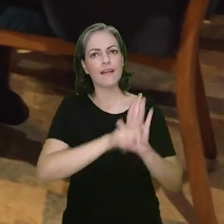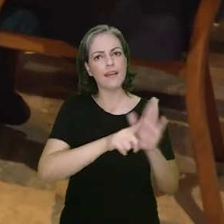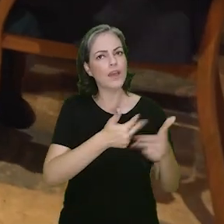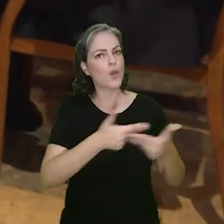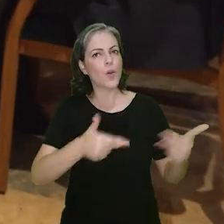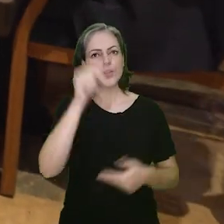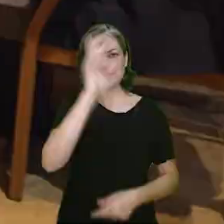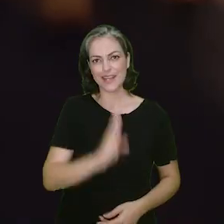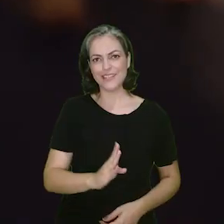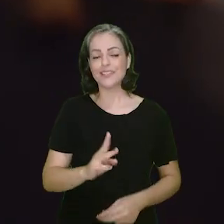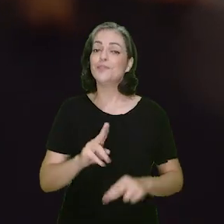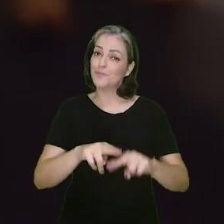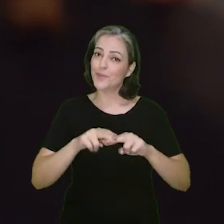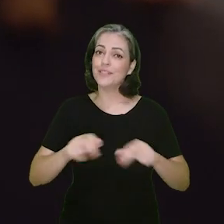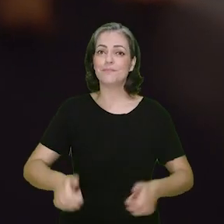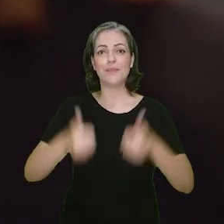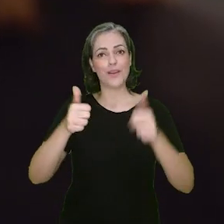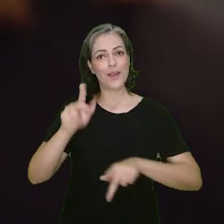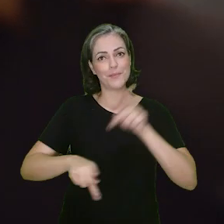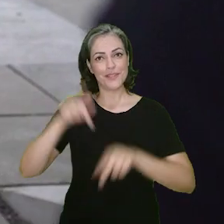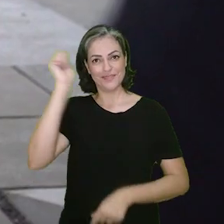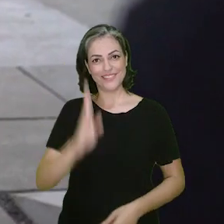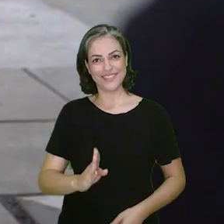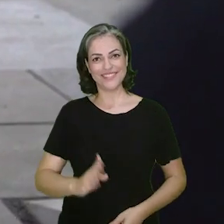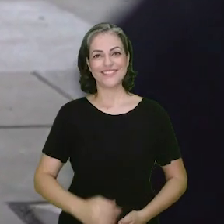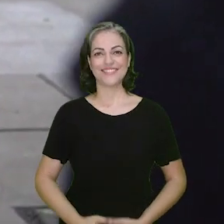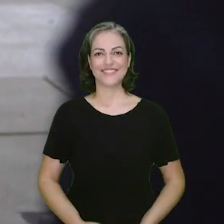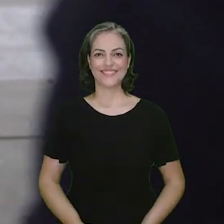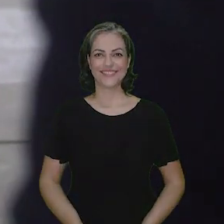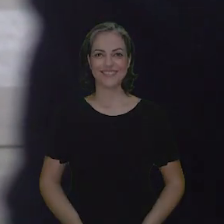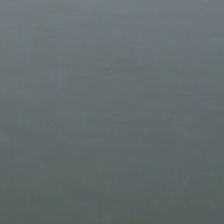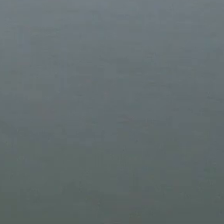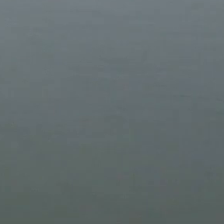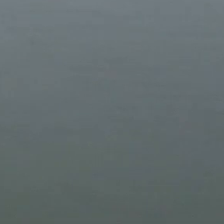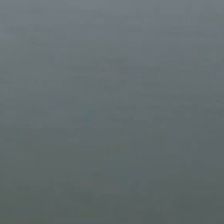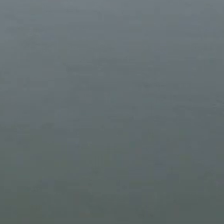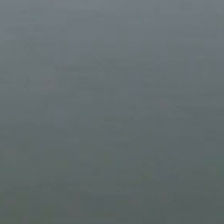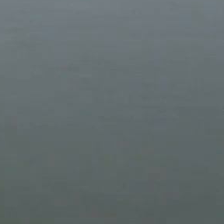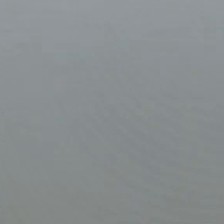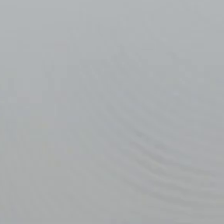dessa forma melhorarmos a qualidade de vida da população brasileira.